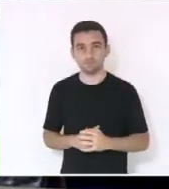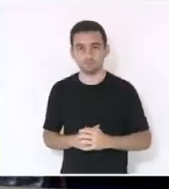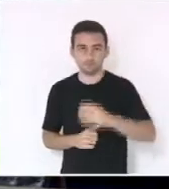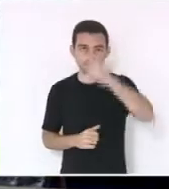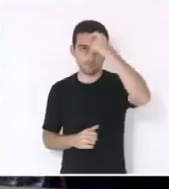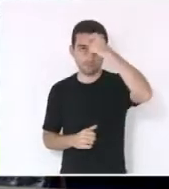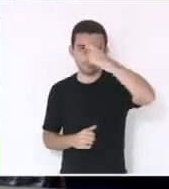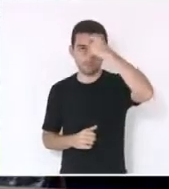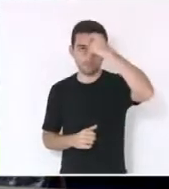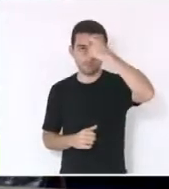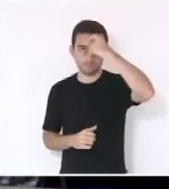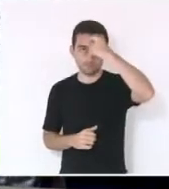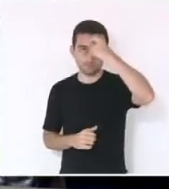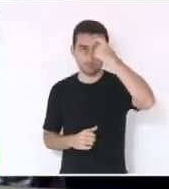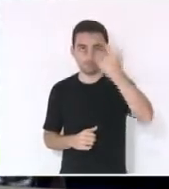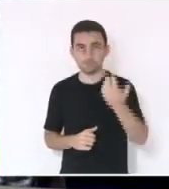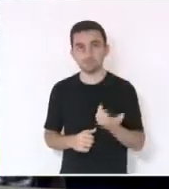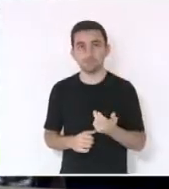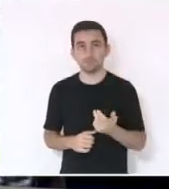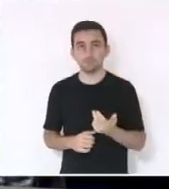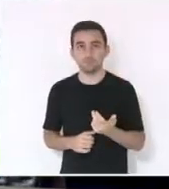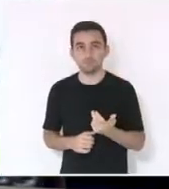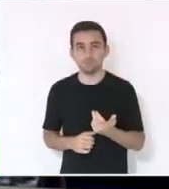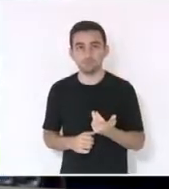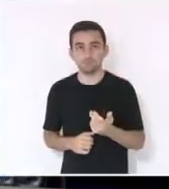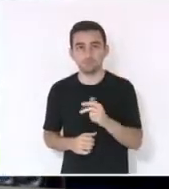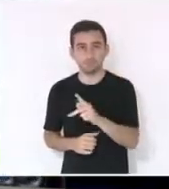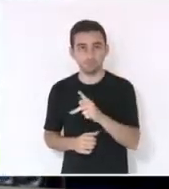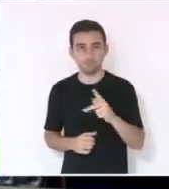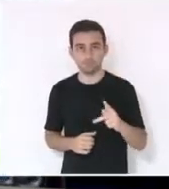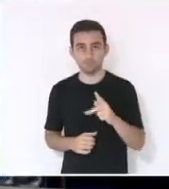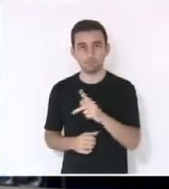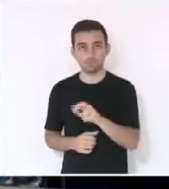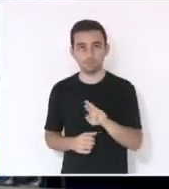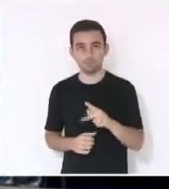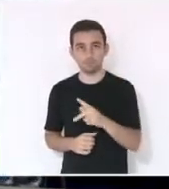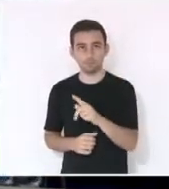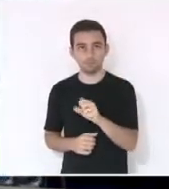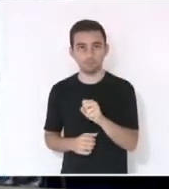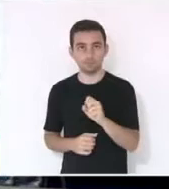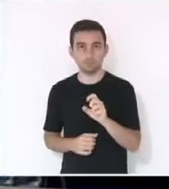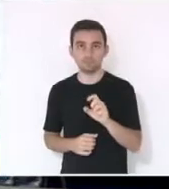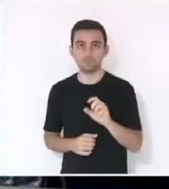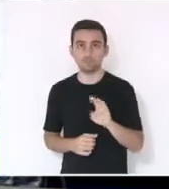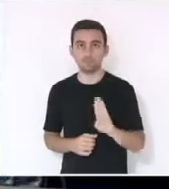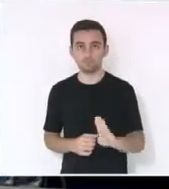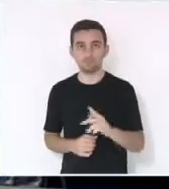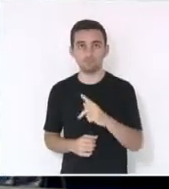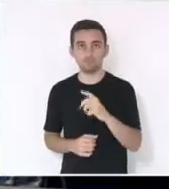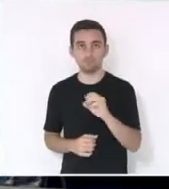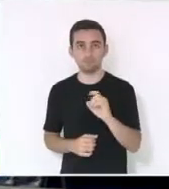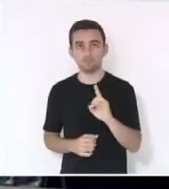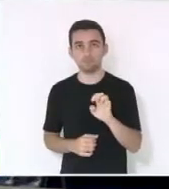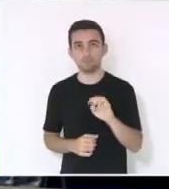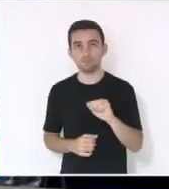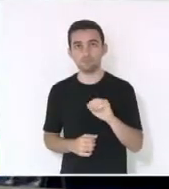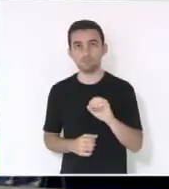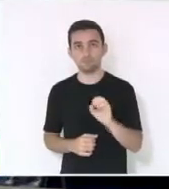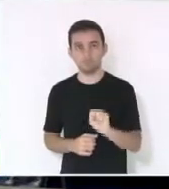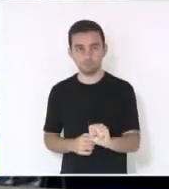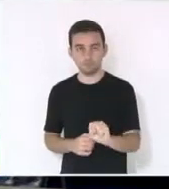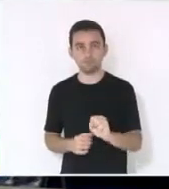Maurício Studilac, Bloco Parlamentar, PP, PR, PSB, Podemos. Ordem do dia. O